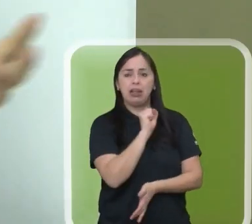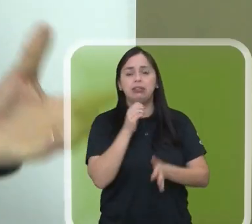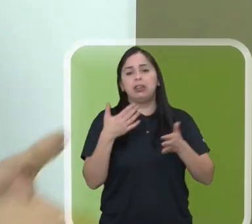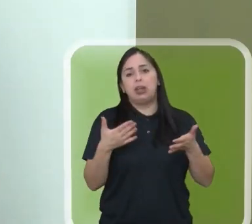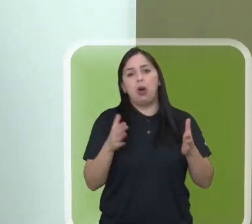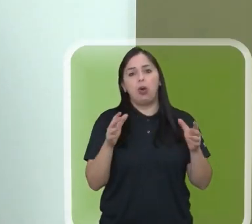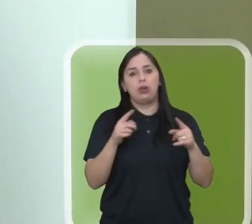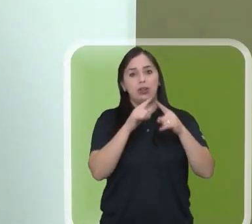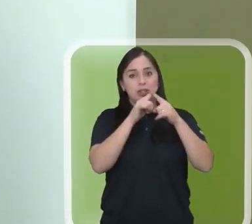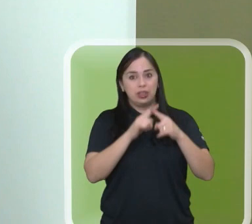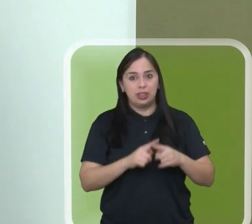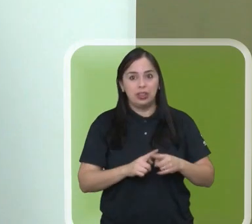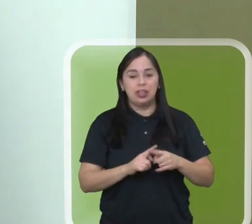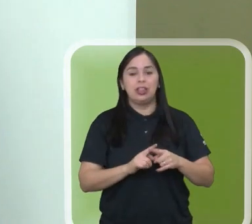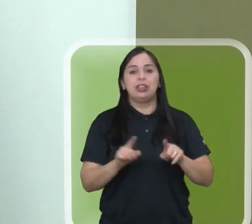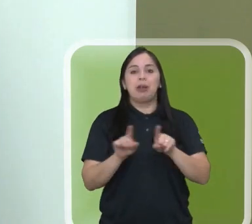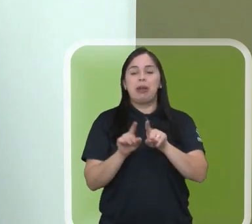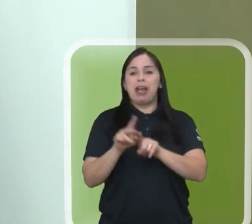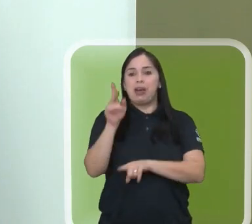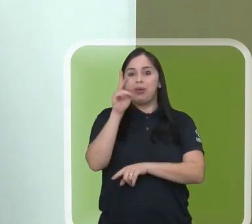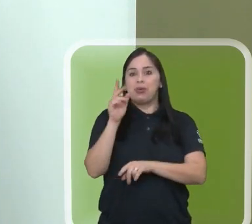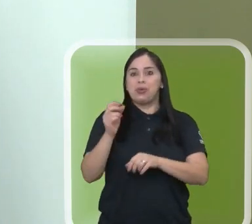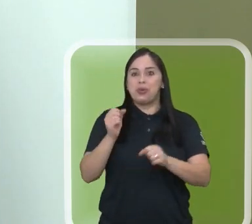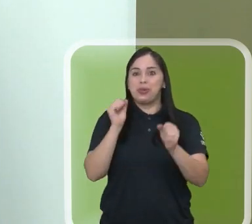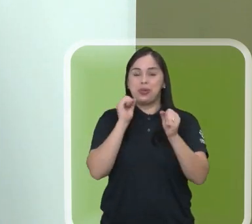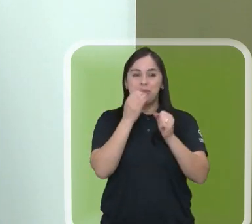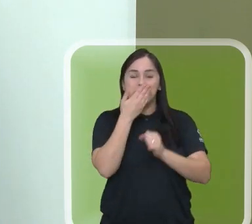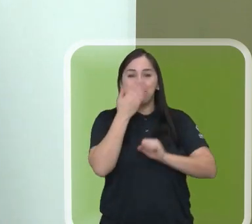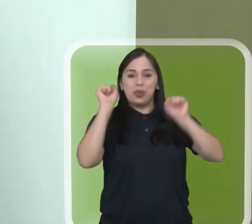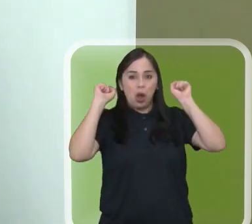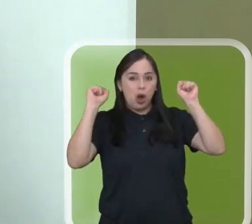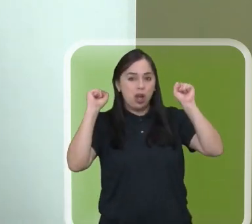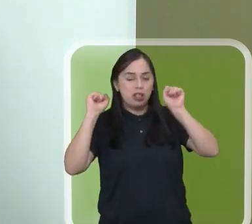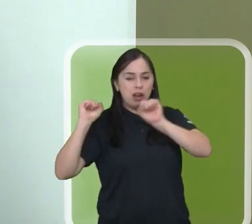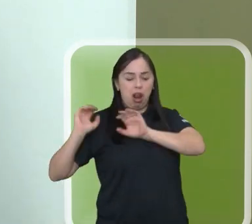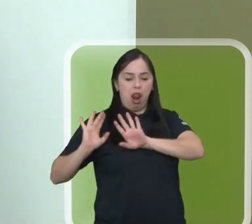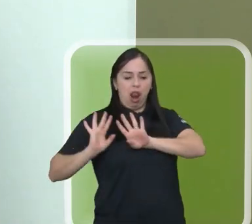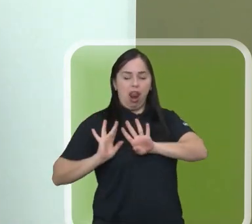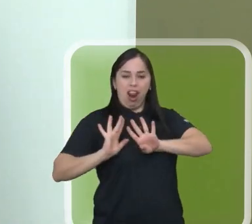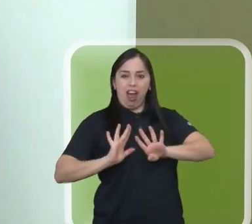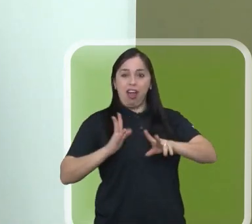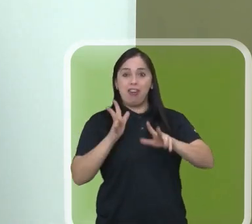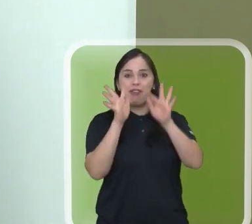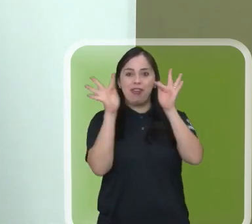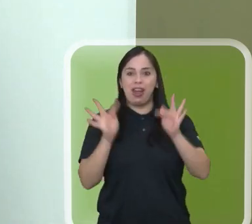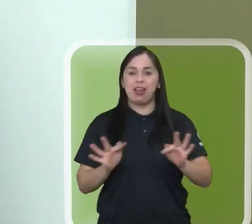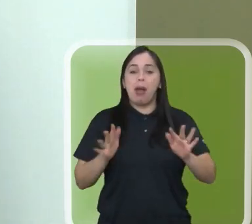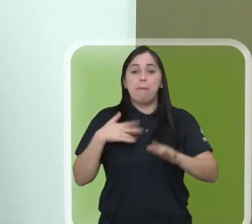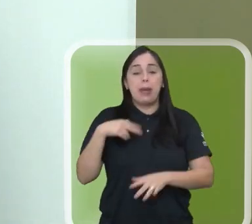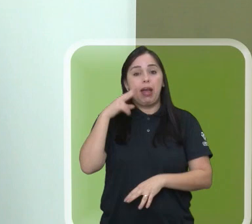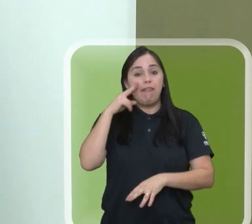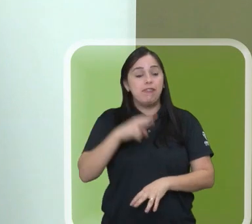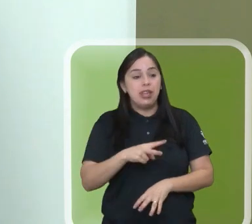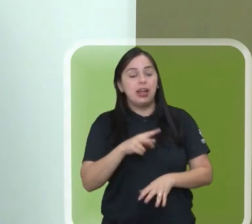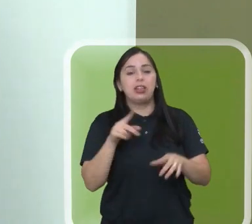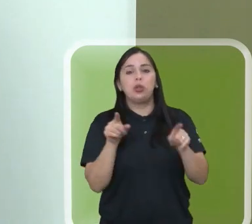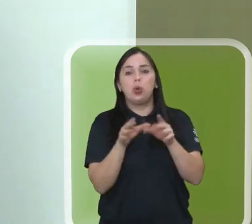todos os torcedores saíram do estádio muito felizes, comentando, né? Mas a gente via ali que o São José tinha suas dificuldades,